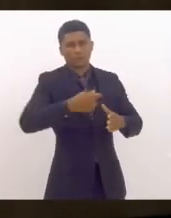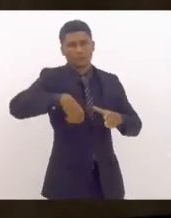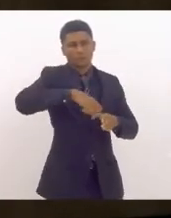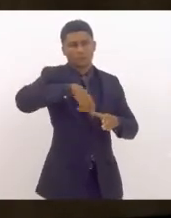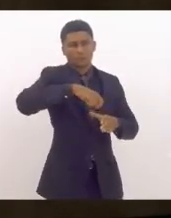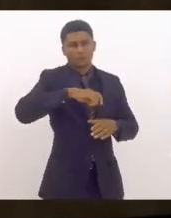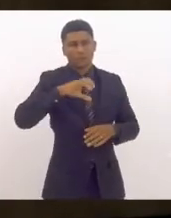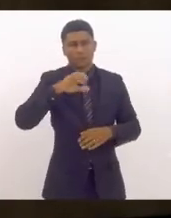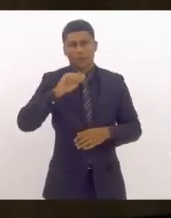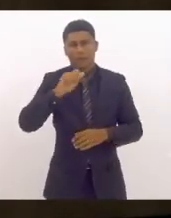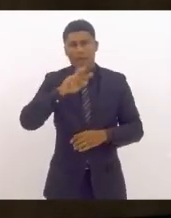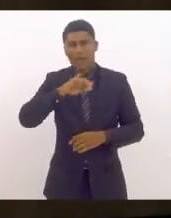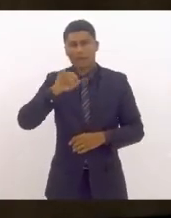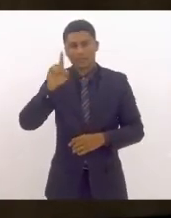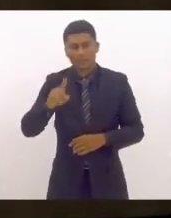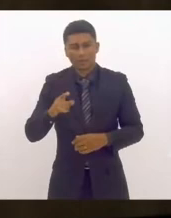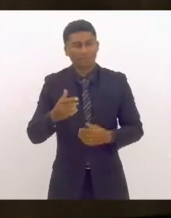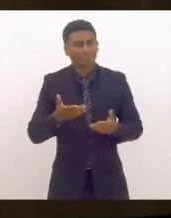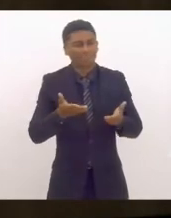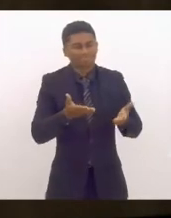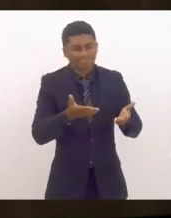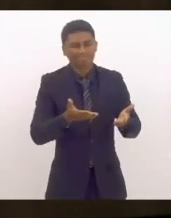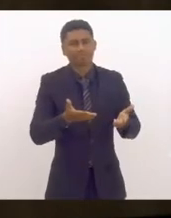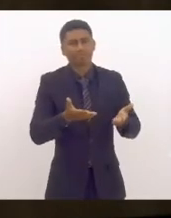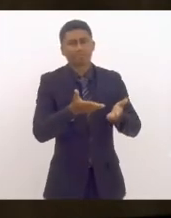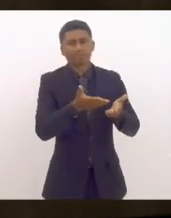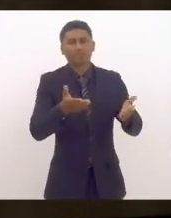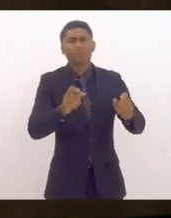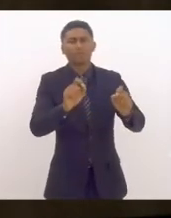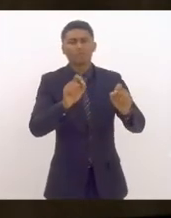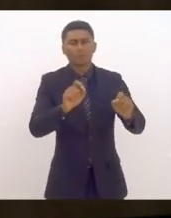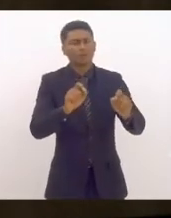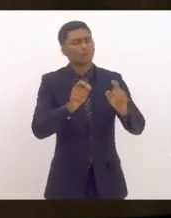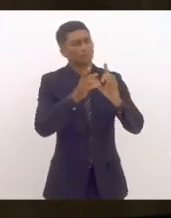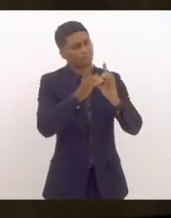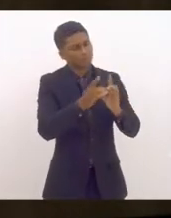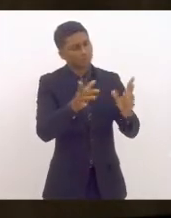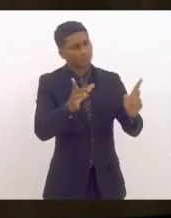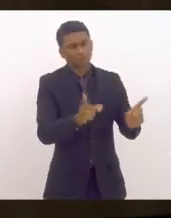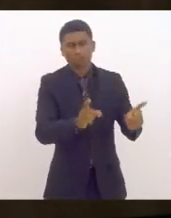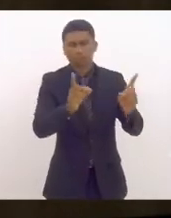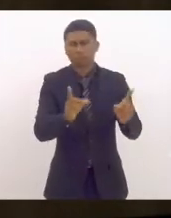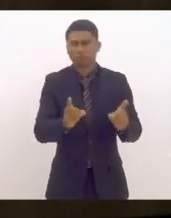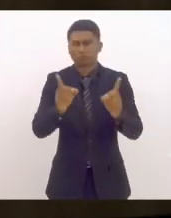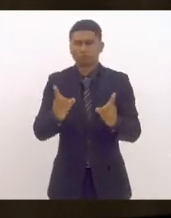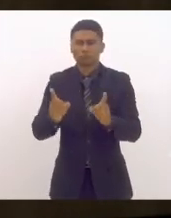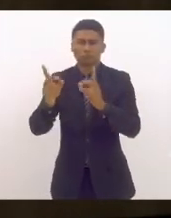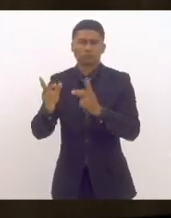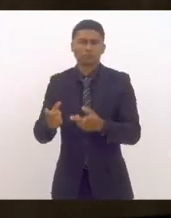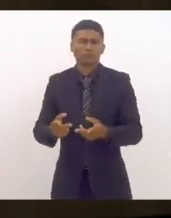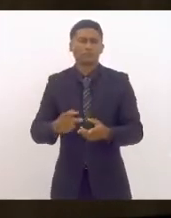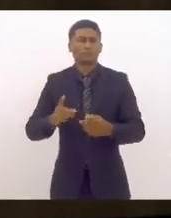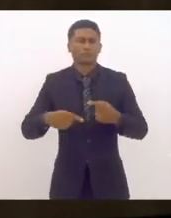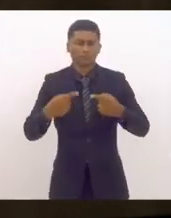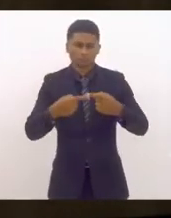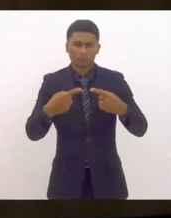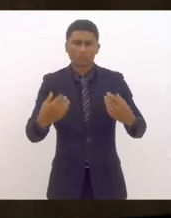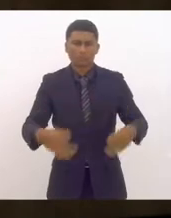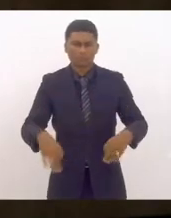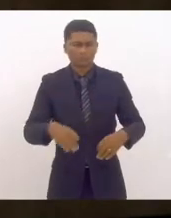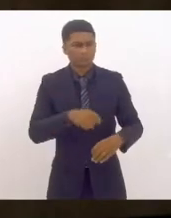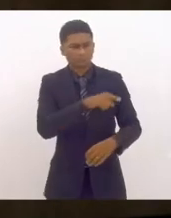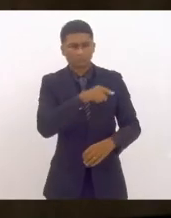sua licença, a sua garantia de colocar os seus tabuleiros e ter o seu ganha-pão garantido, deputada